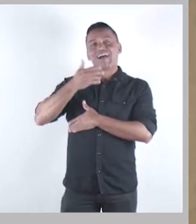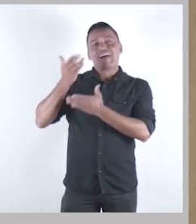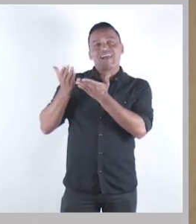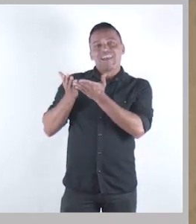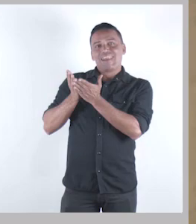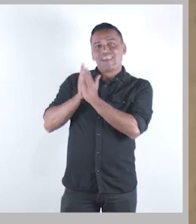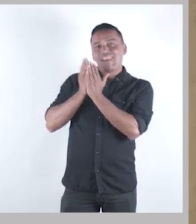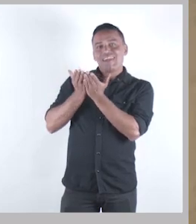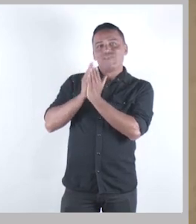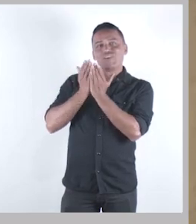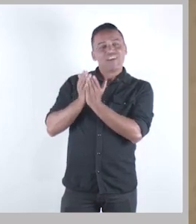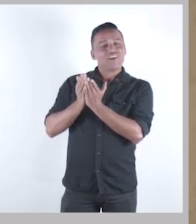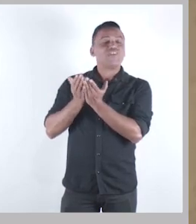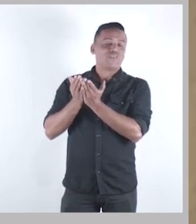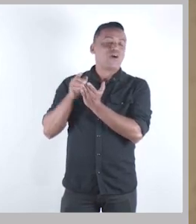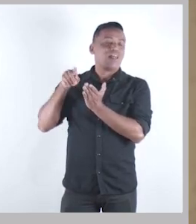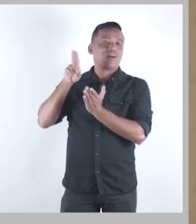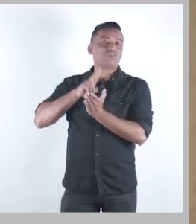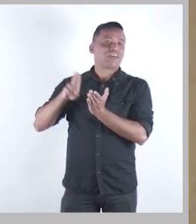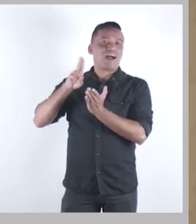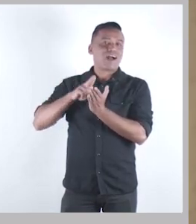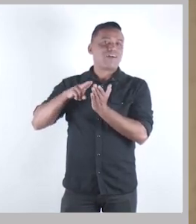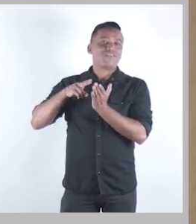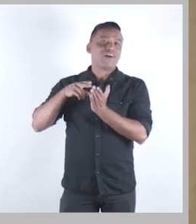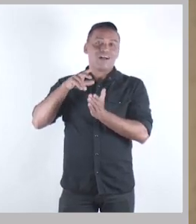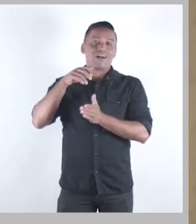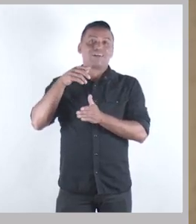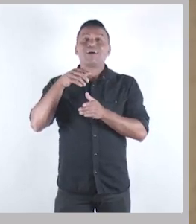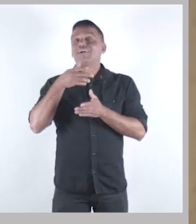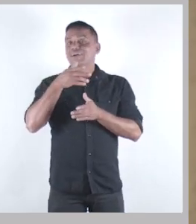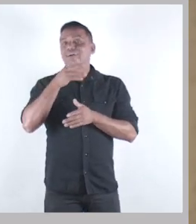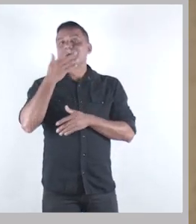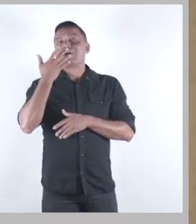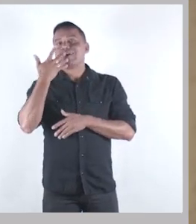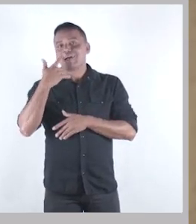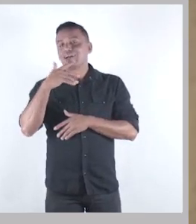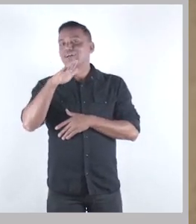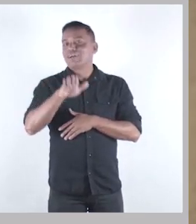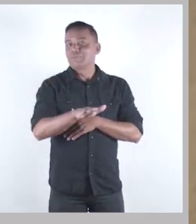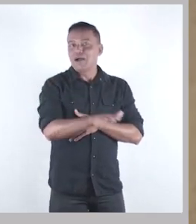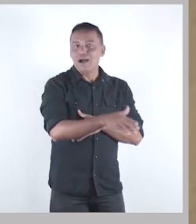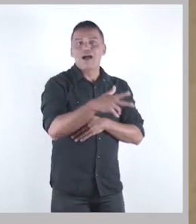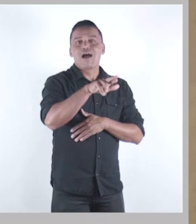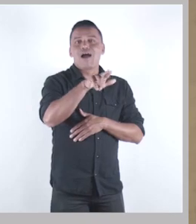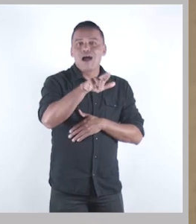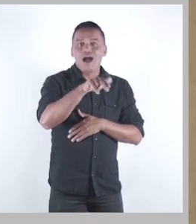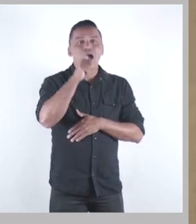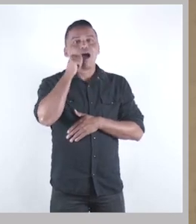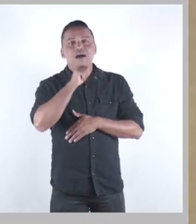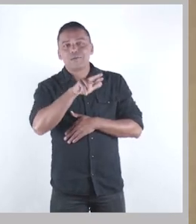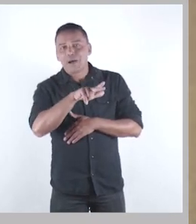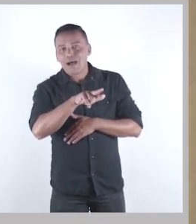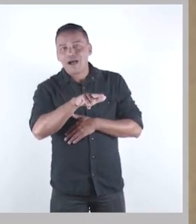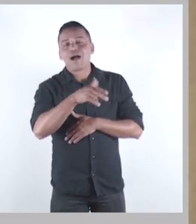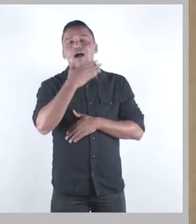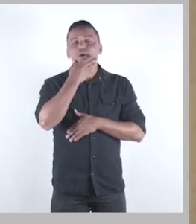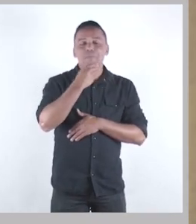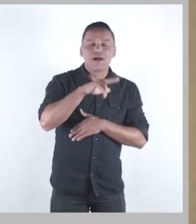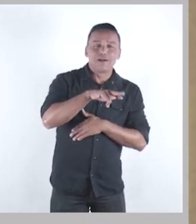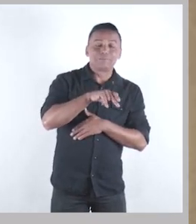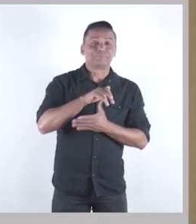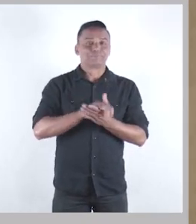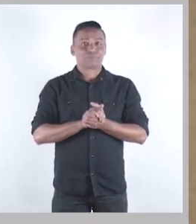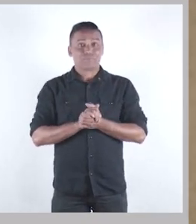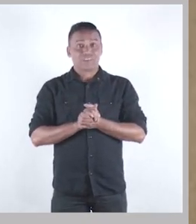que ela usava para ensinar. Ela lia para mim, lia para nós, para os meus irmãos, minhas irmãs. Mas isso